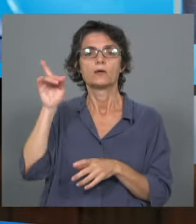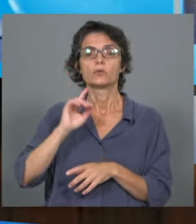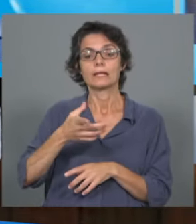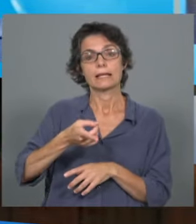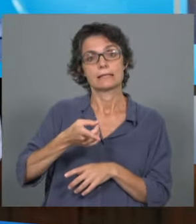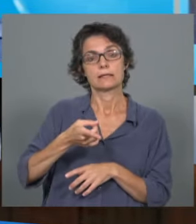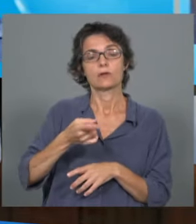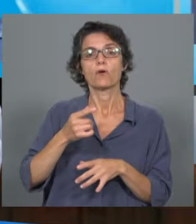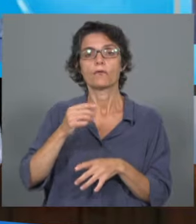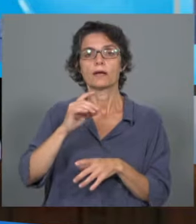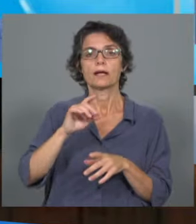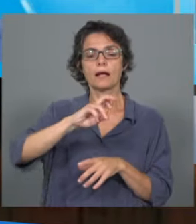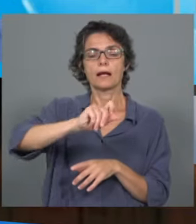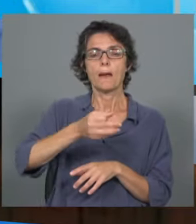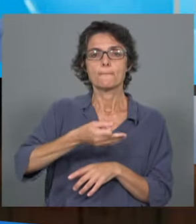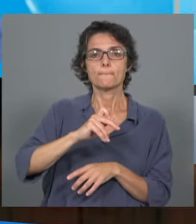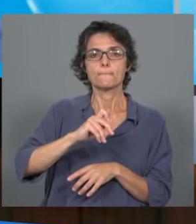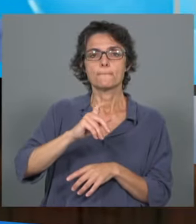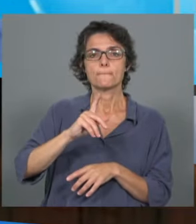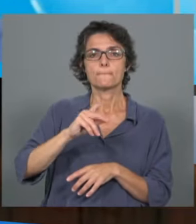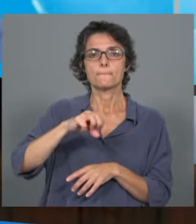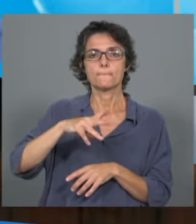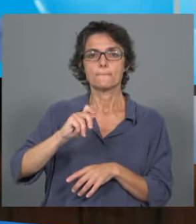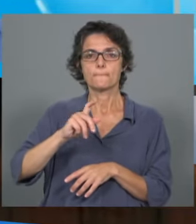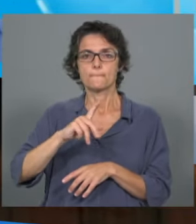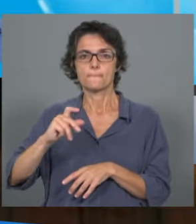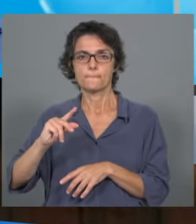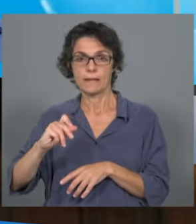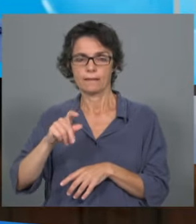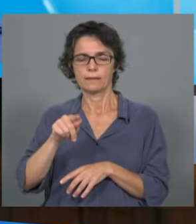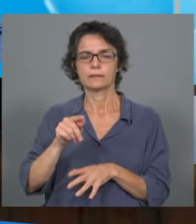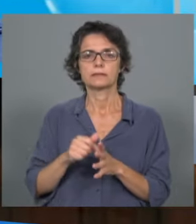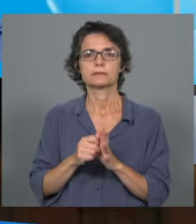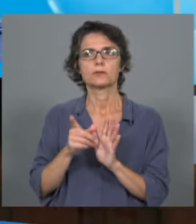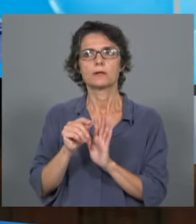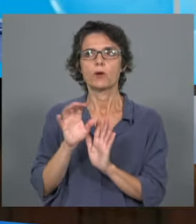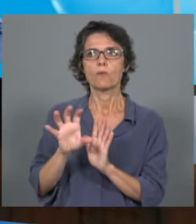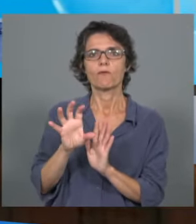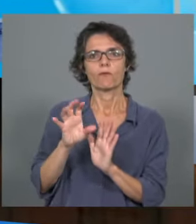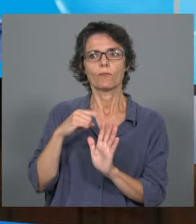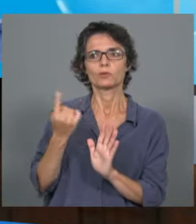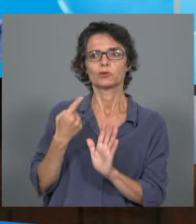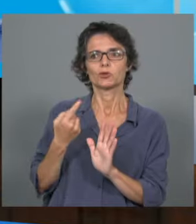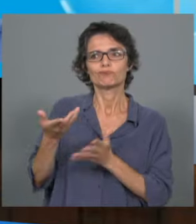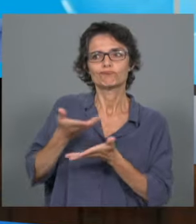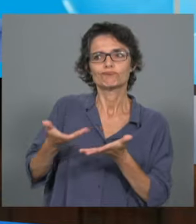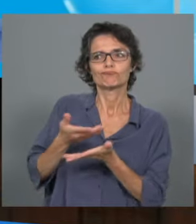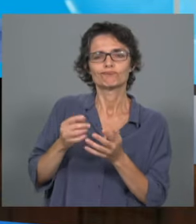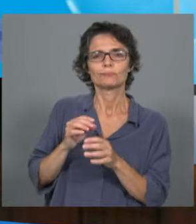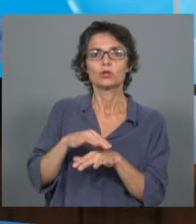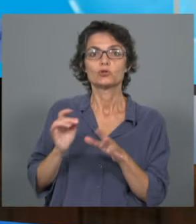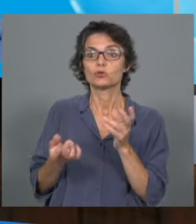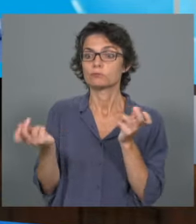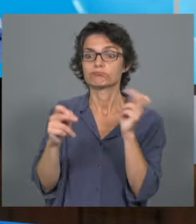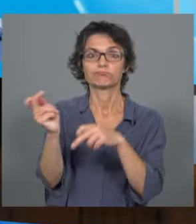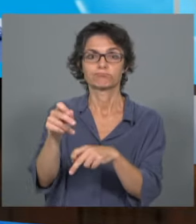fundo é um dia de encontro também dos membros da rede, um dia de também partilharmos o que é que vai acontecendo, e nomeadamente também ao